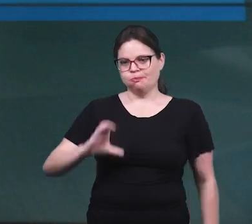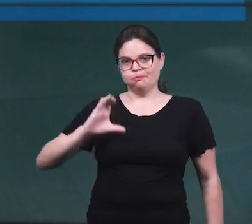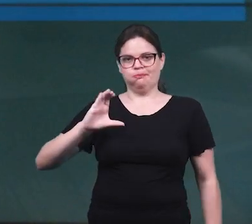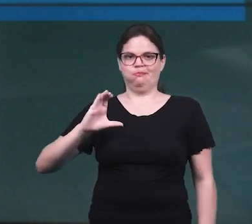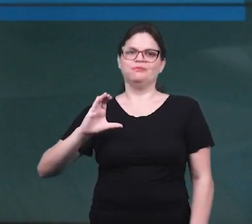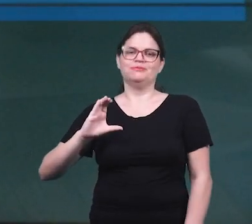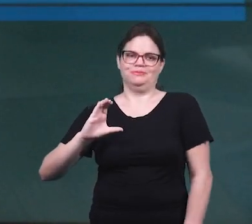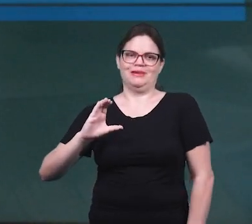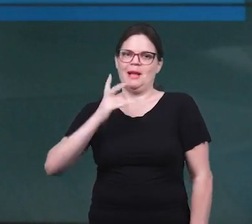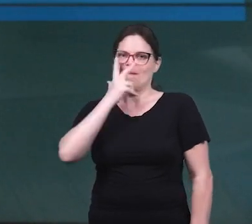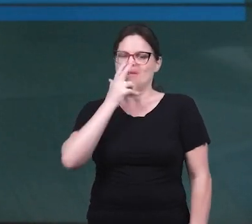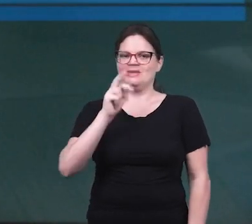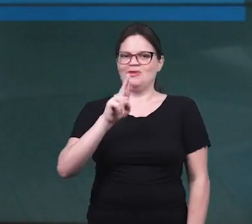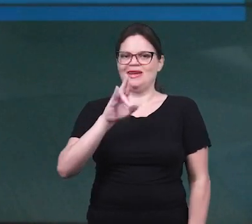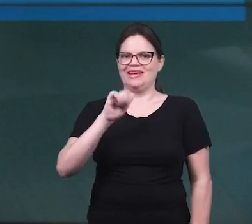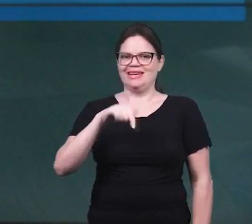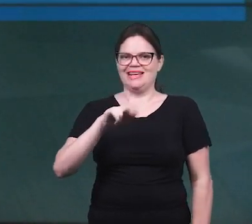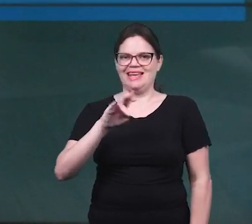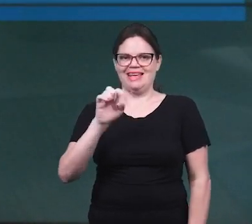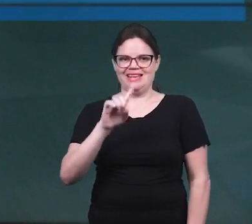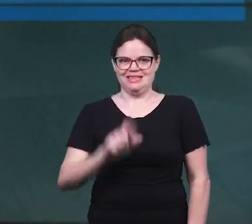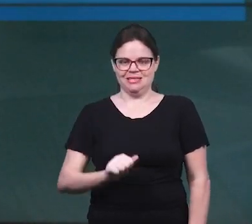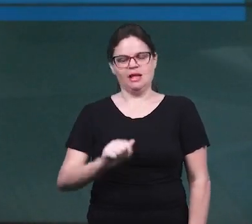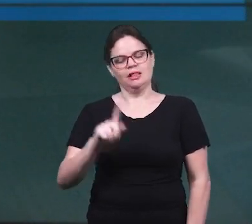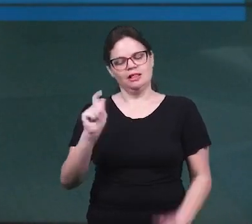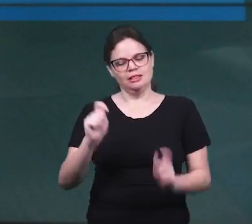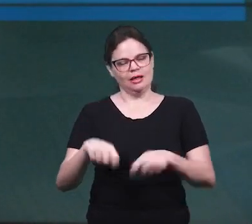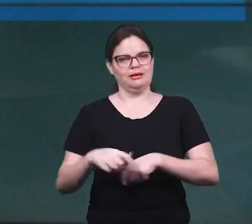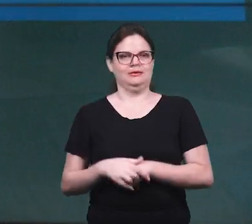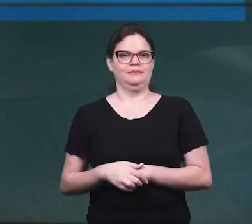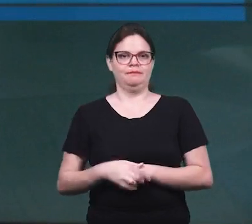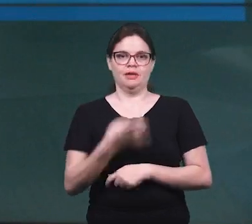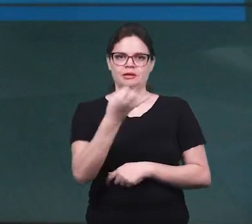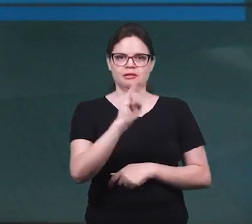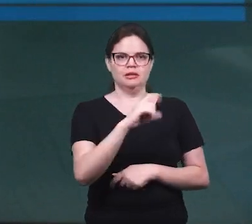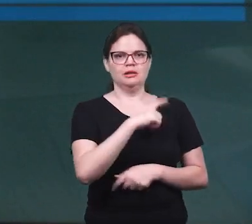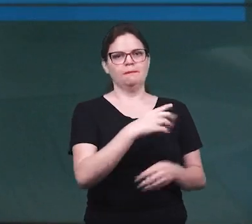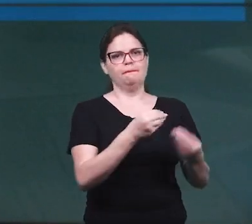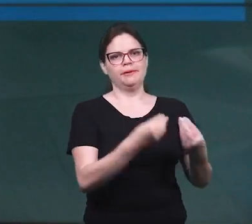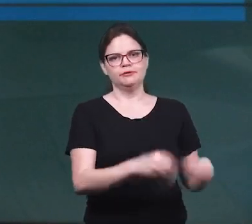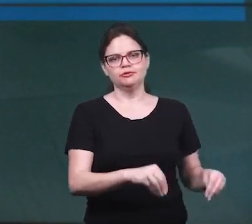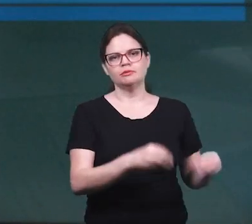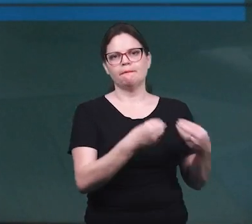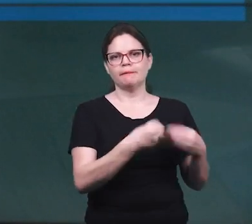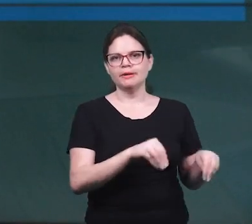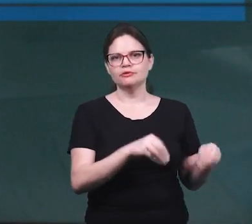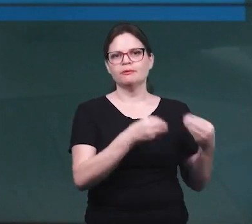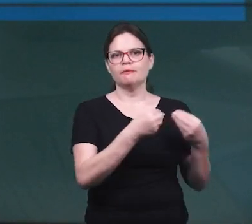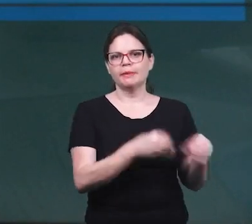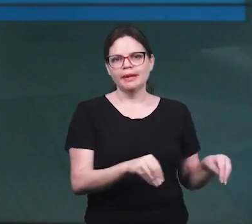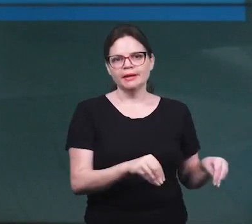rico. Quando você tem perda, prejuízo, você reduz o